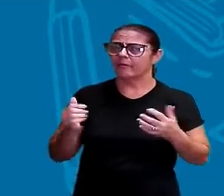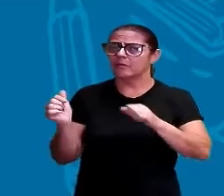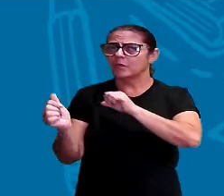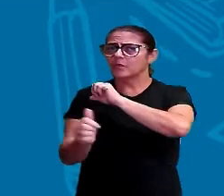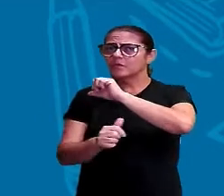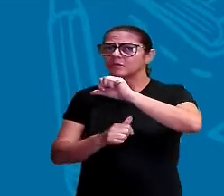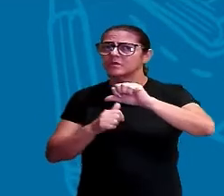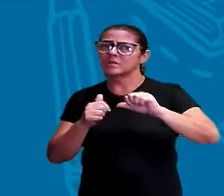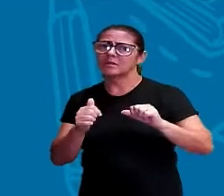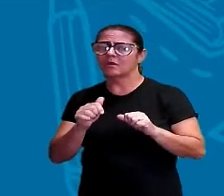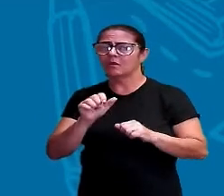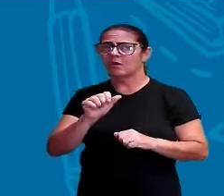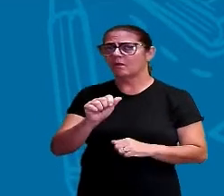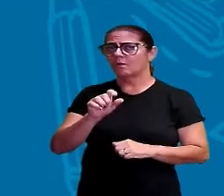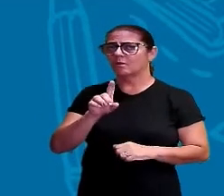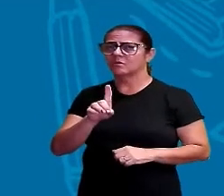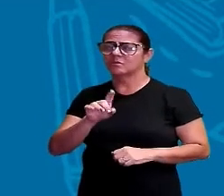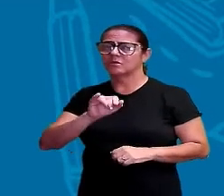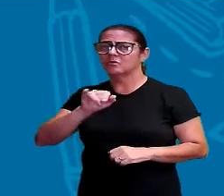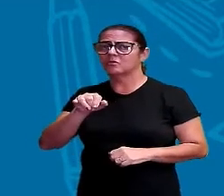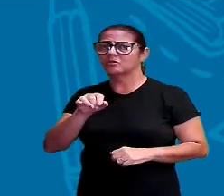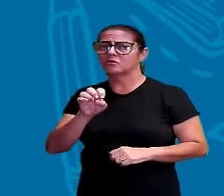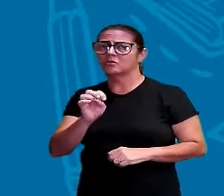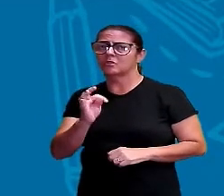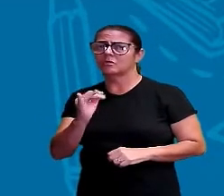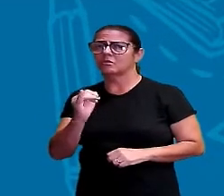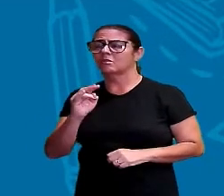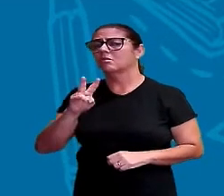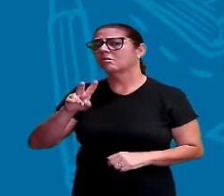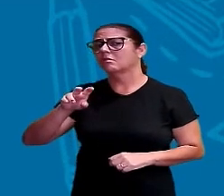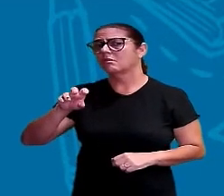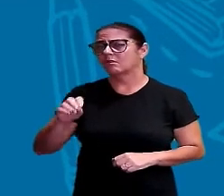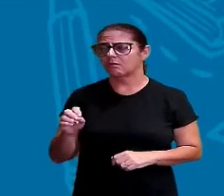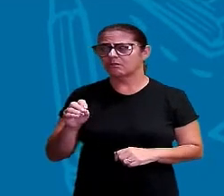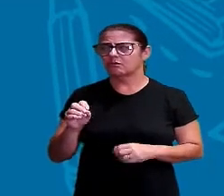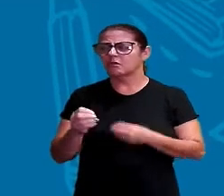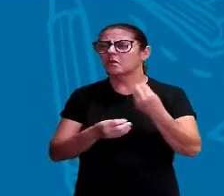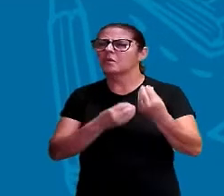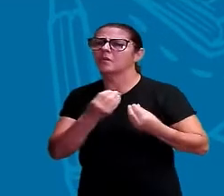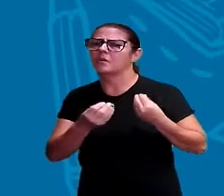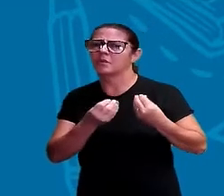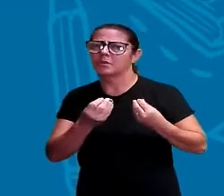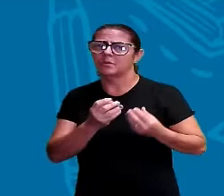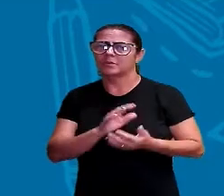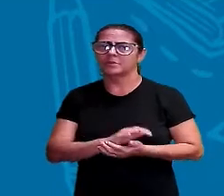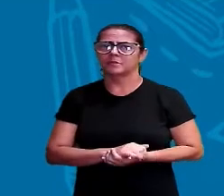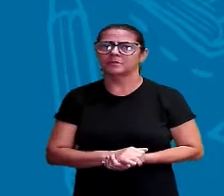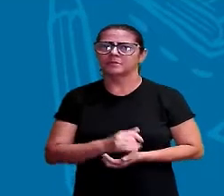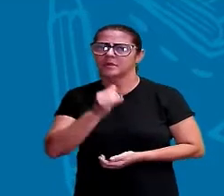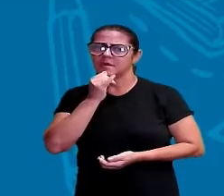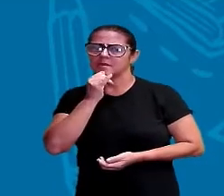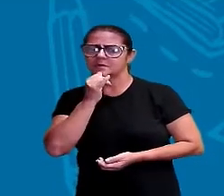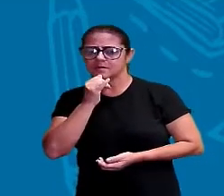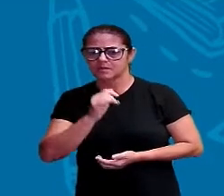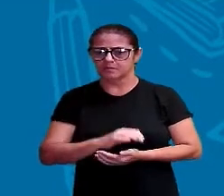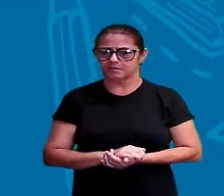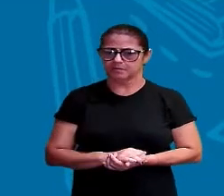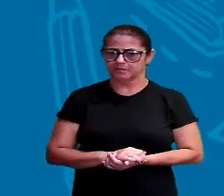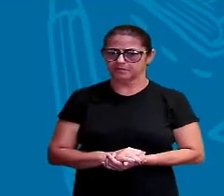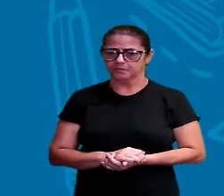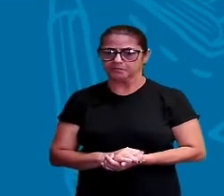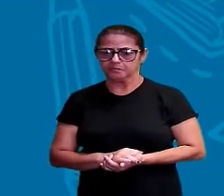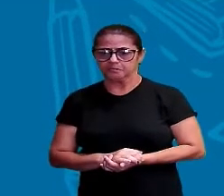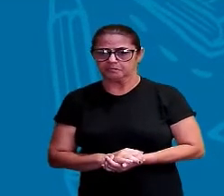um adjetivo, como é que fica esse substantivo passando a ser adjetivo? Temos aí o exemplo, ó,